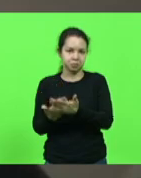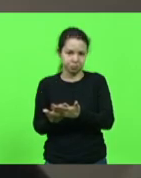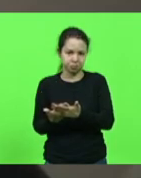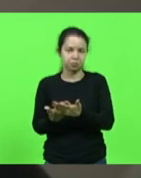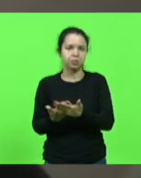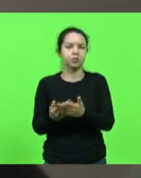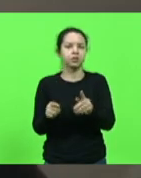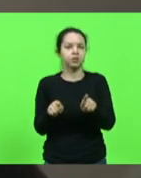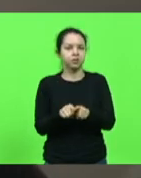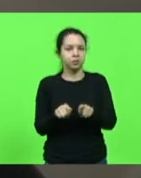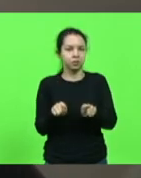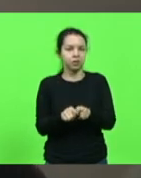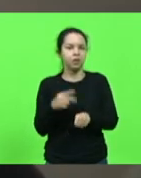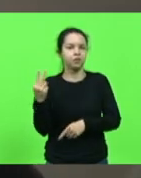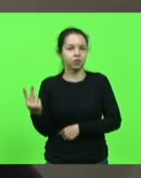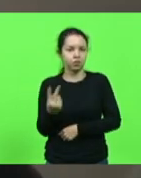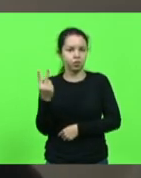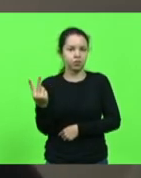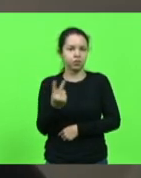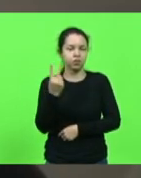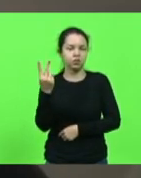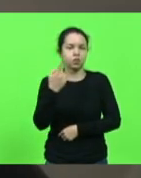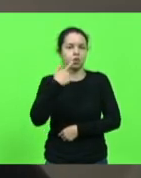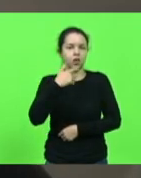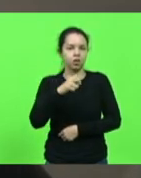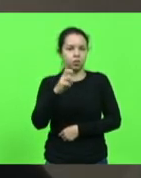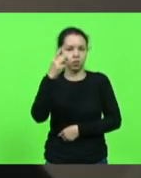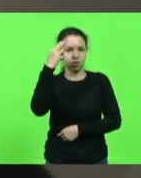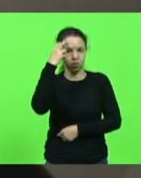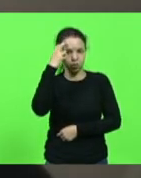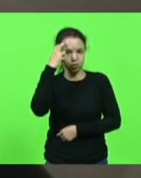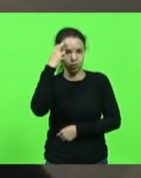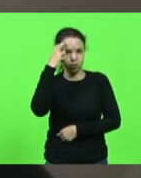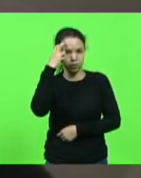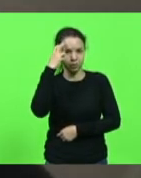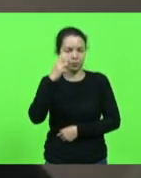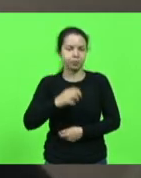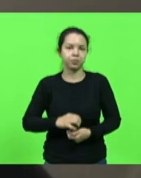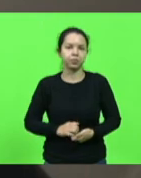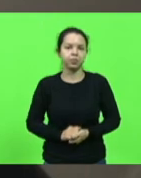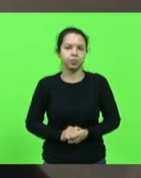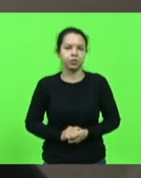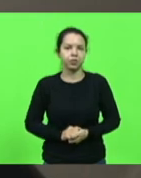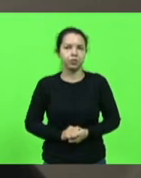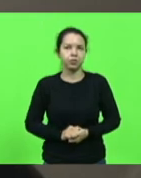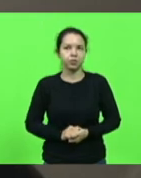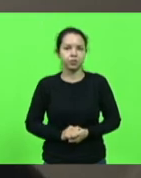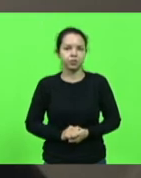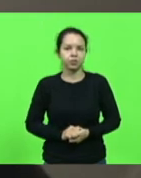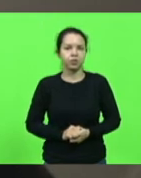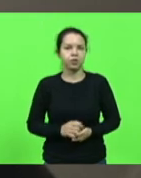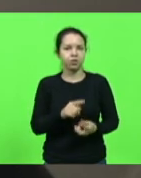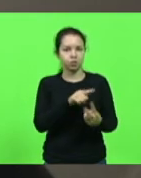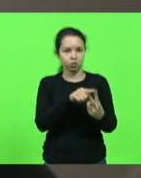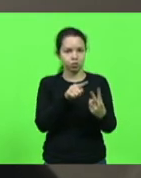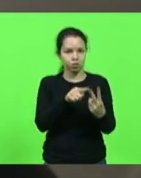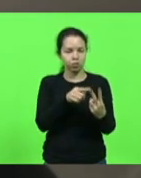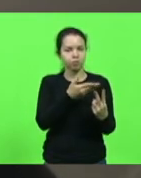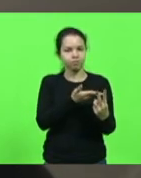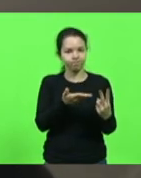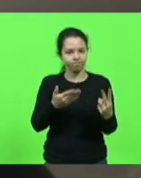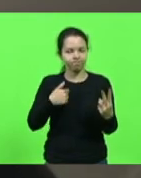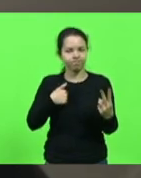valorização da nossa língua e da nossa cultura, no nome dessas 2 pessoas que eu tenho o maior carinho.